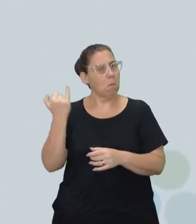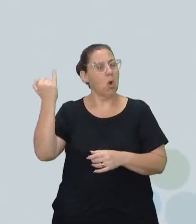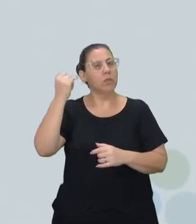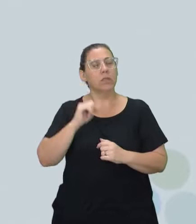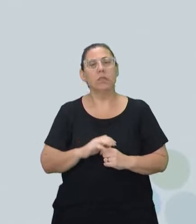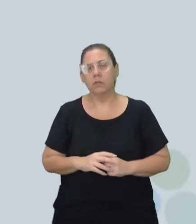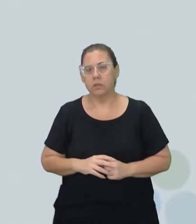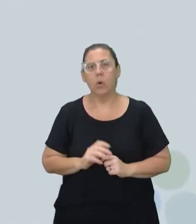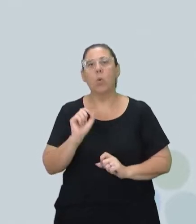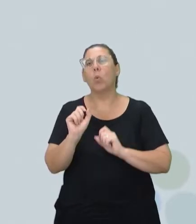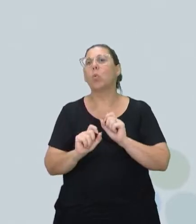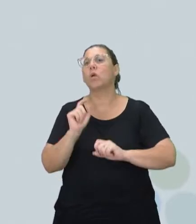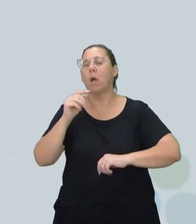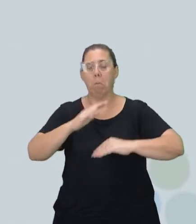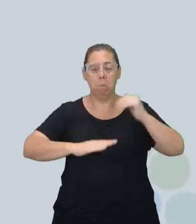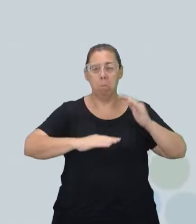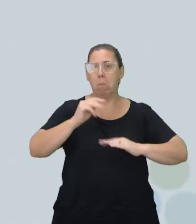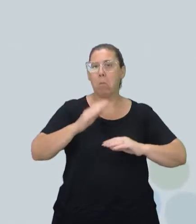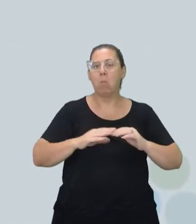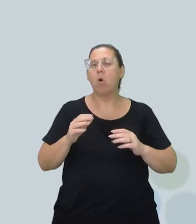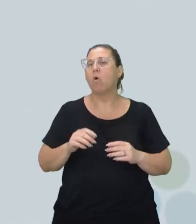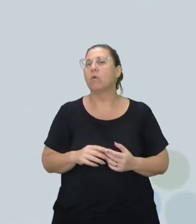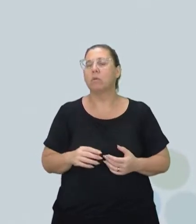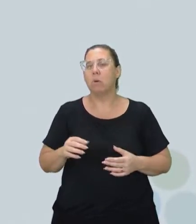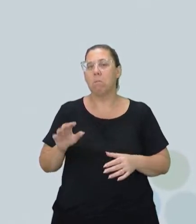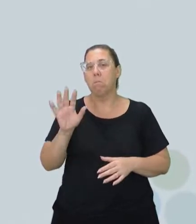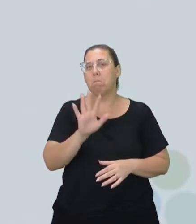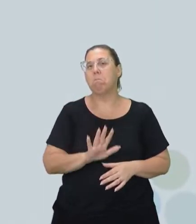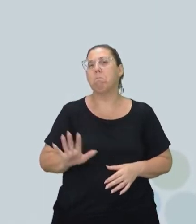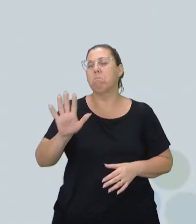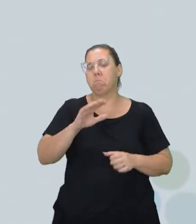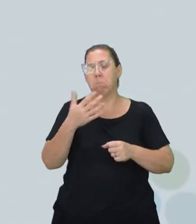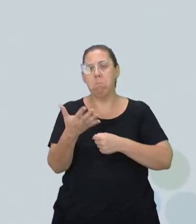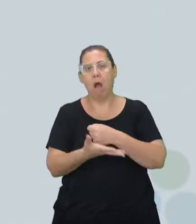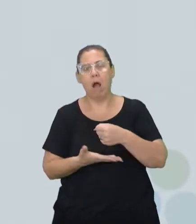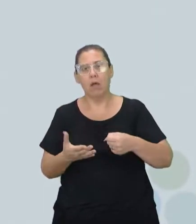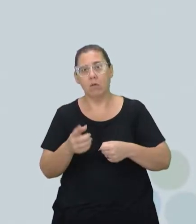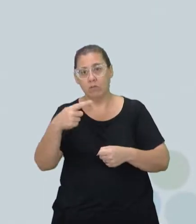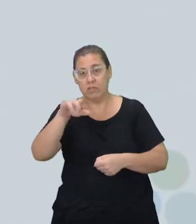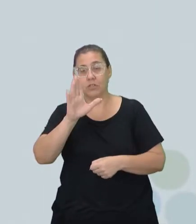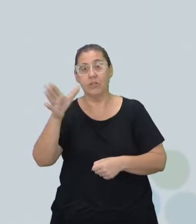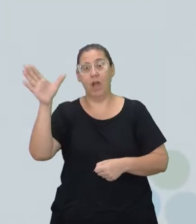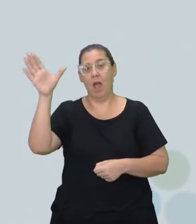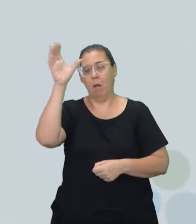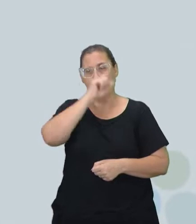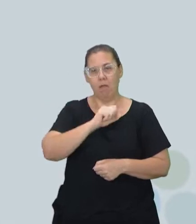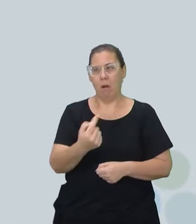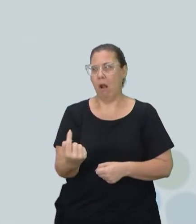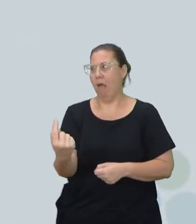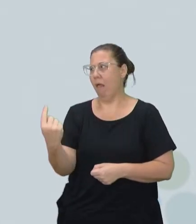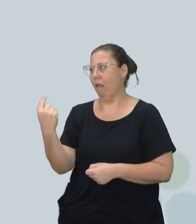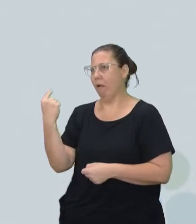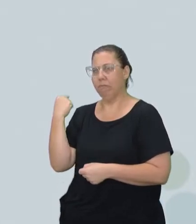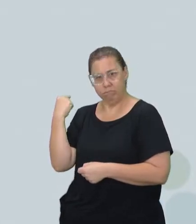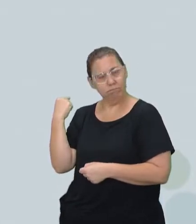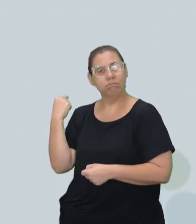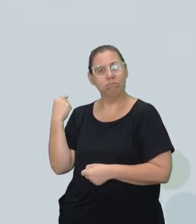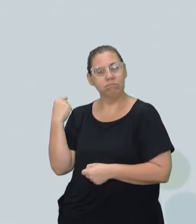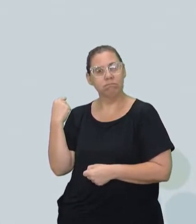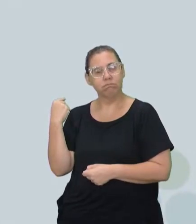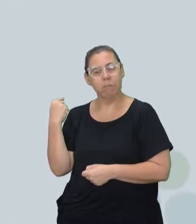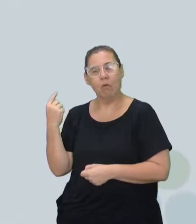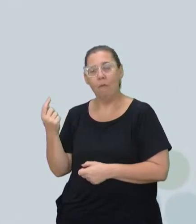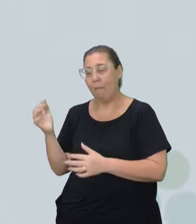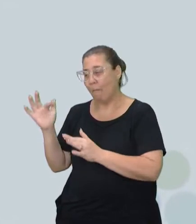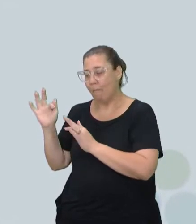que é a habilidade da formação geral básica? É tudo aquilo que vocês já aprenderam lá nos anos